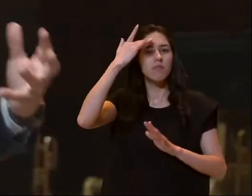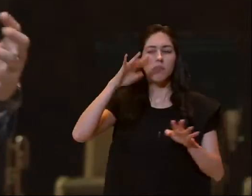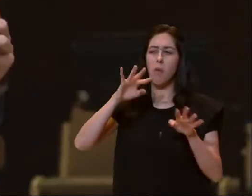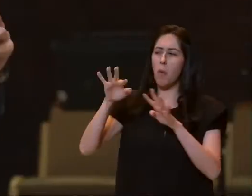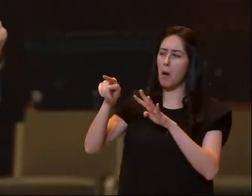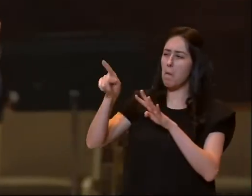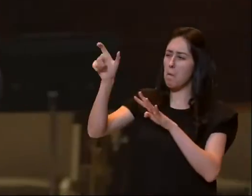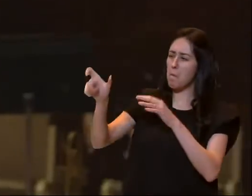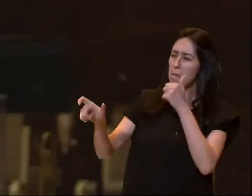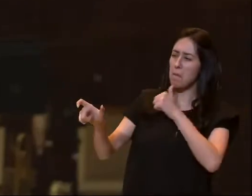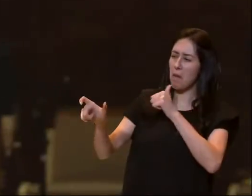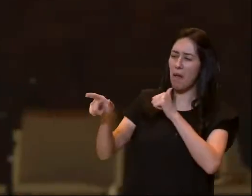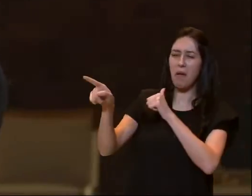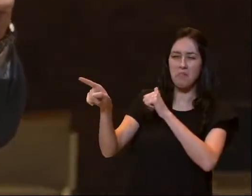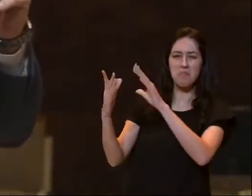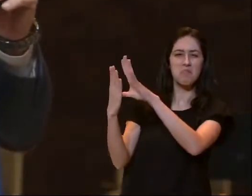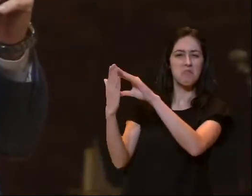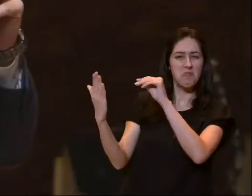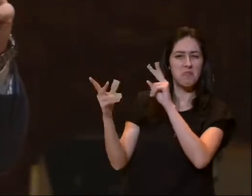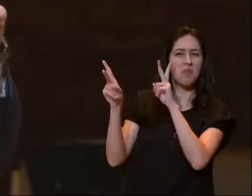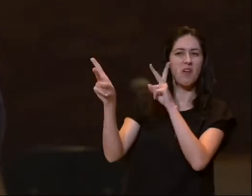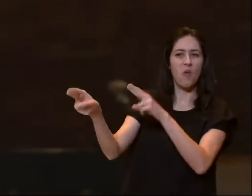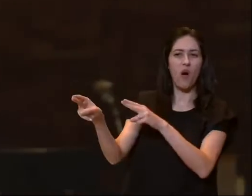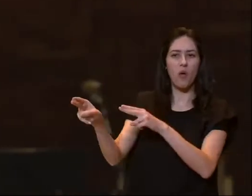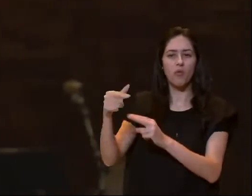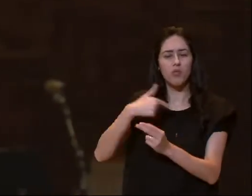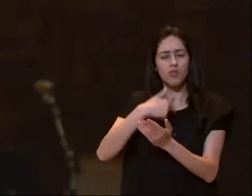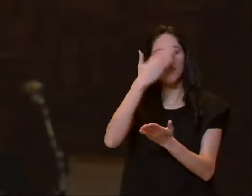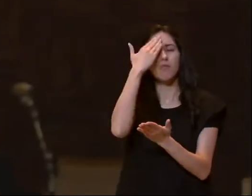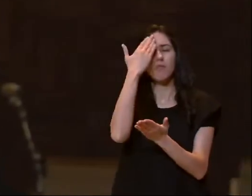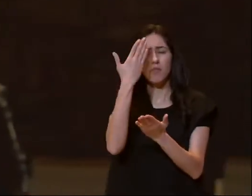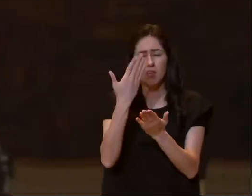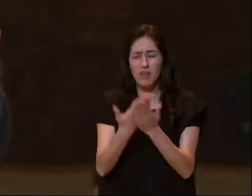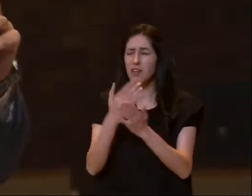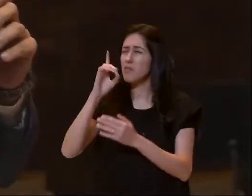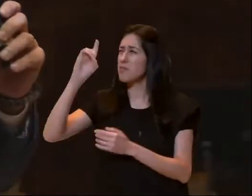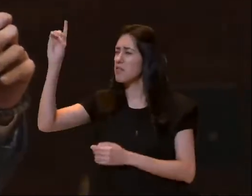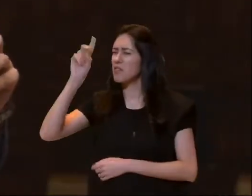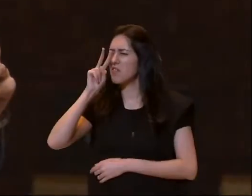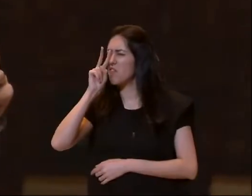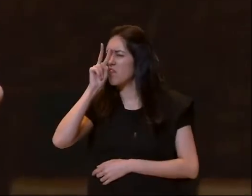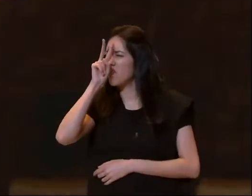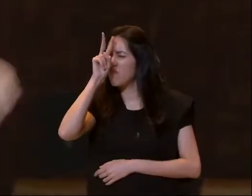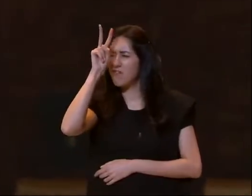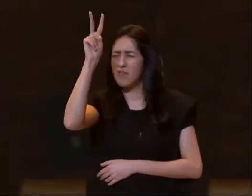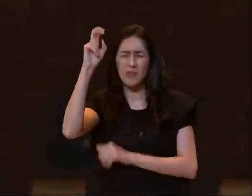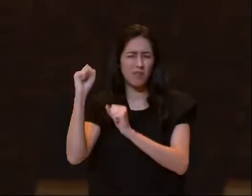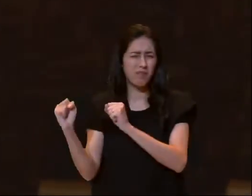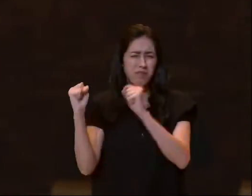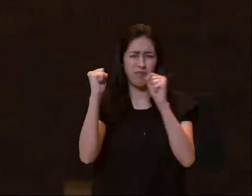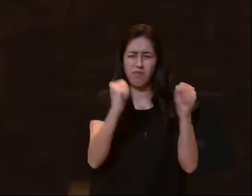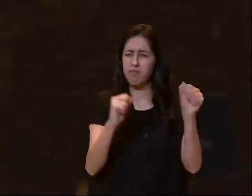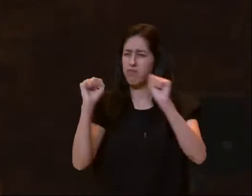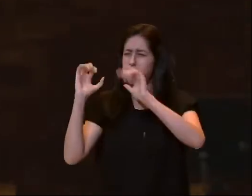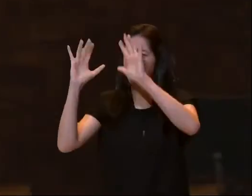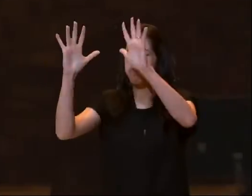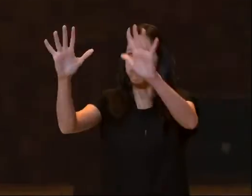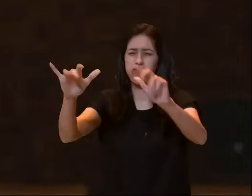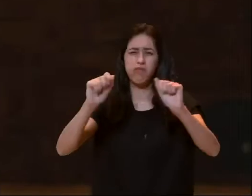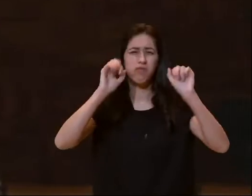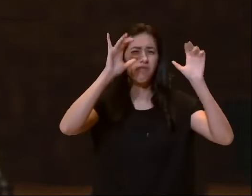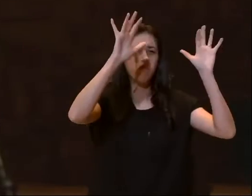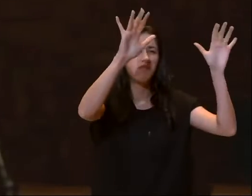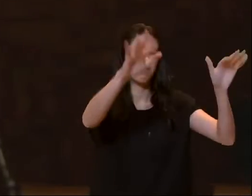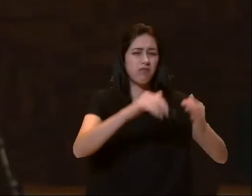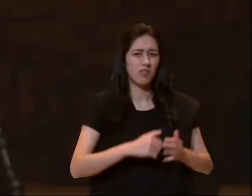eu creio, uma força sobrenatural de Deus vai vir sobre a sua vida. Quantas